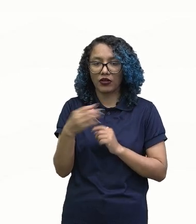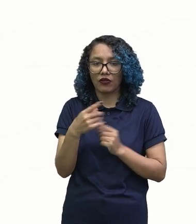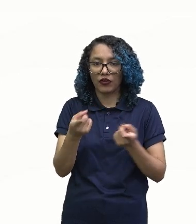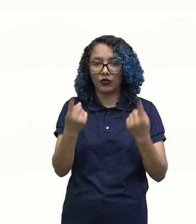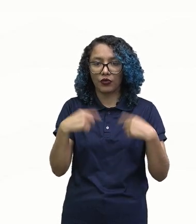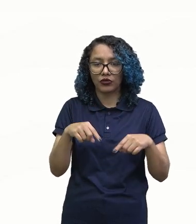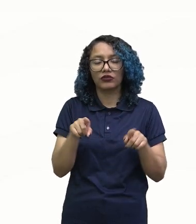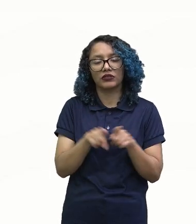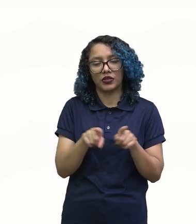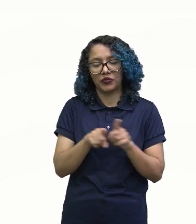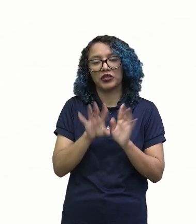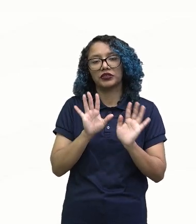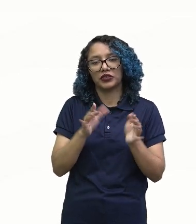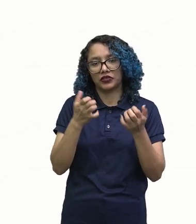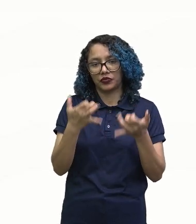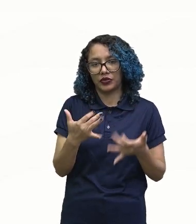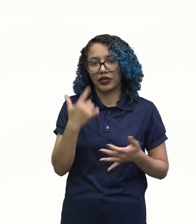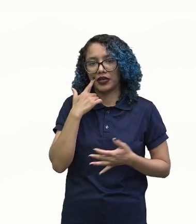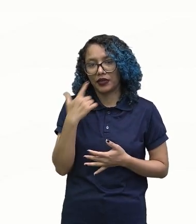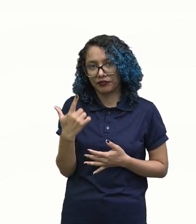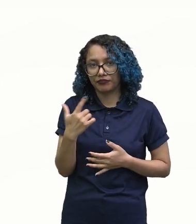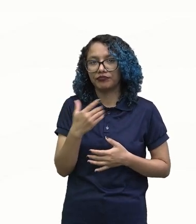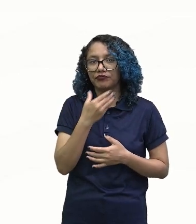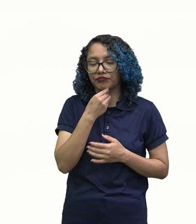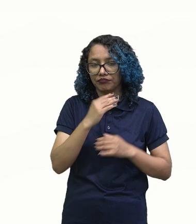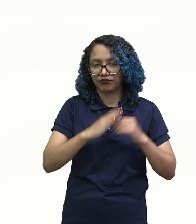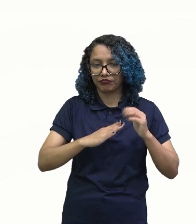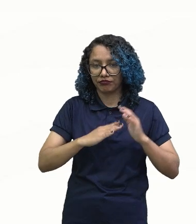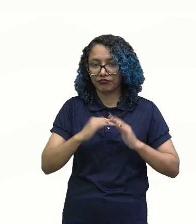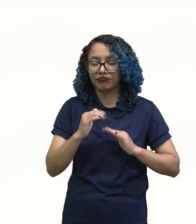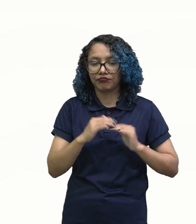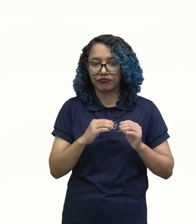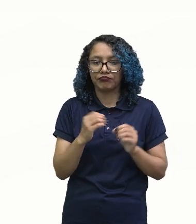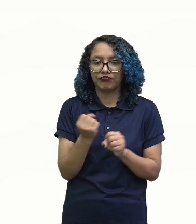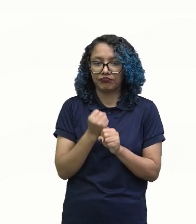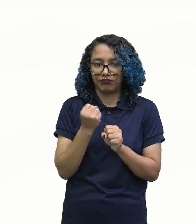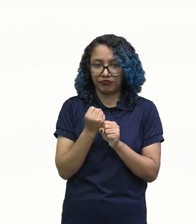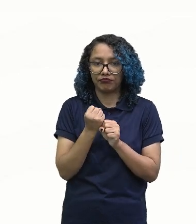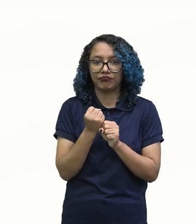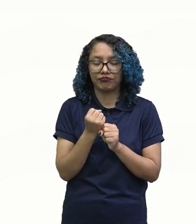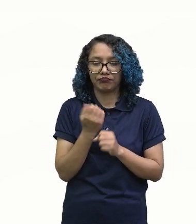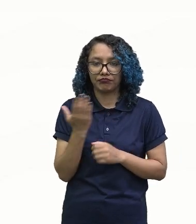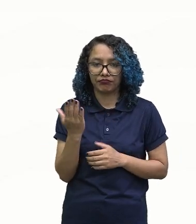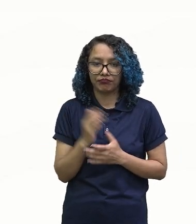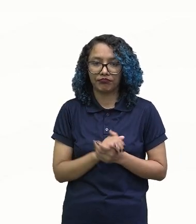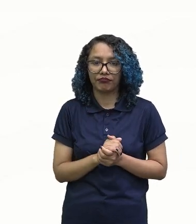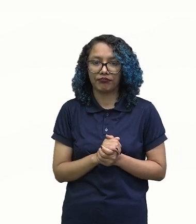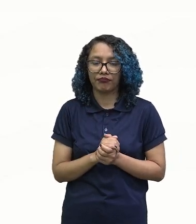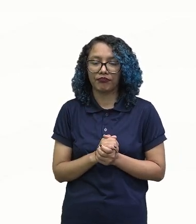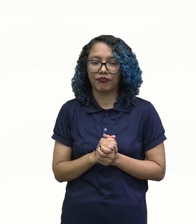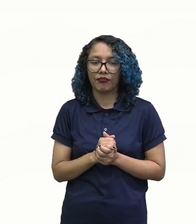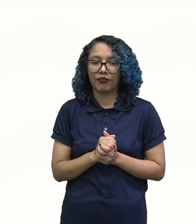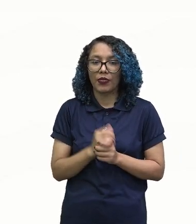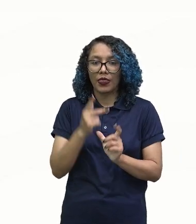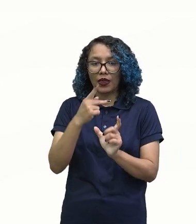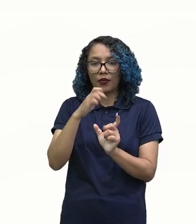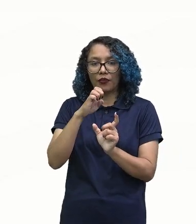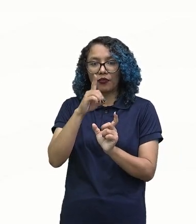como já expliquei para vocês, vem da palavra pedra e o eiro para justamente